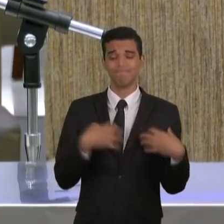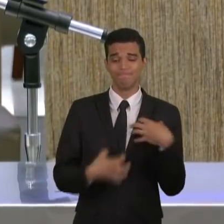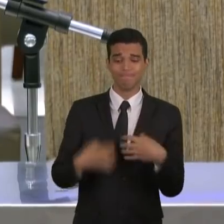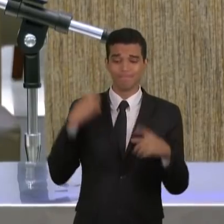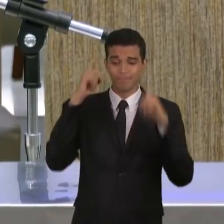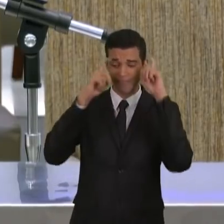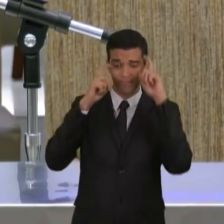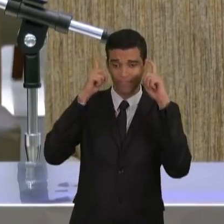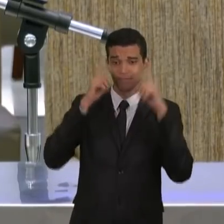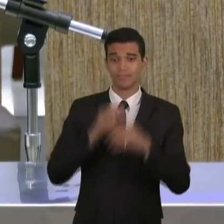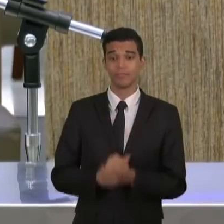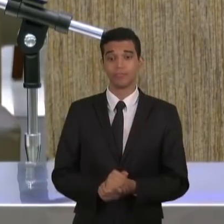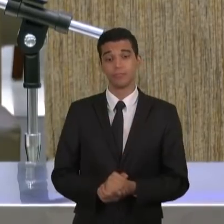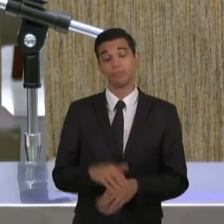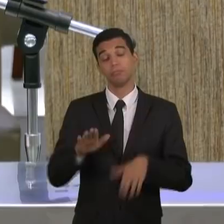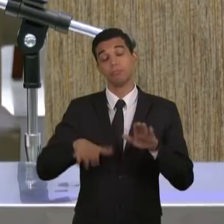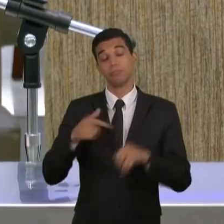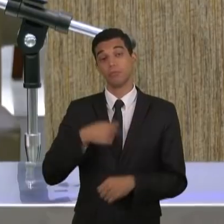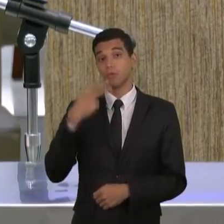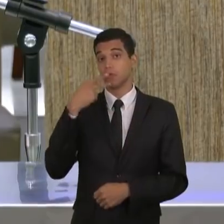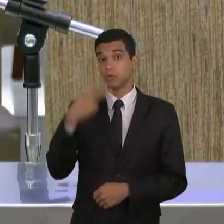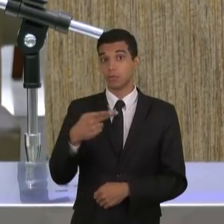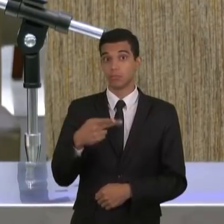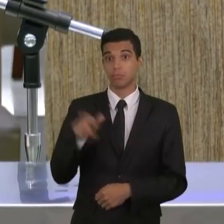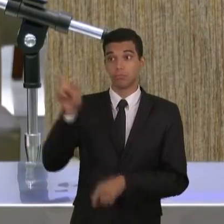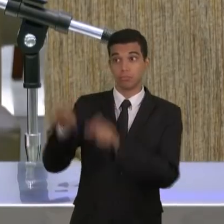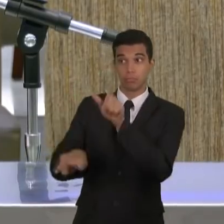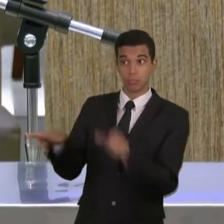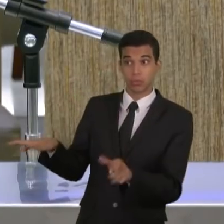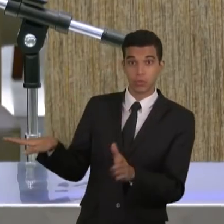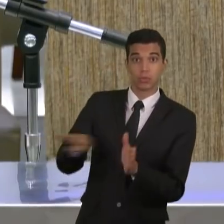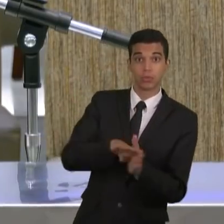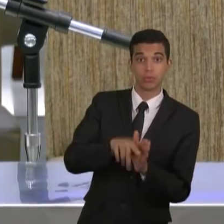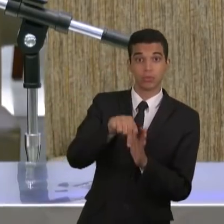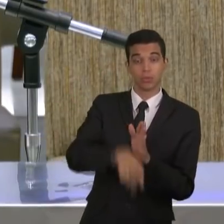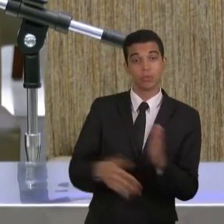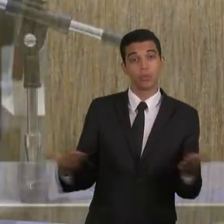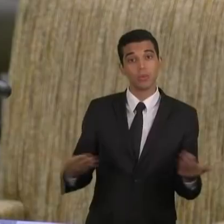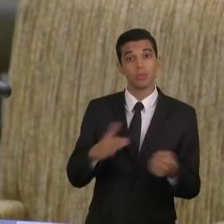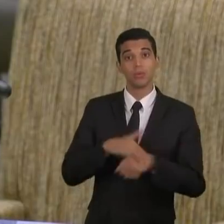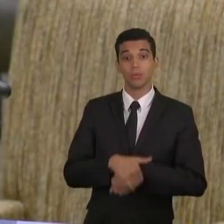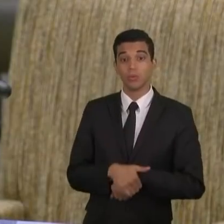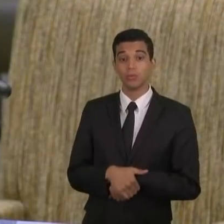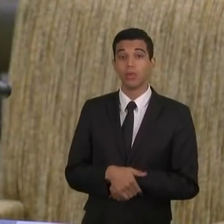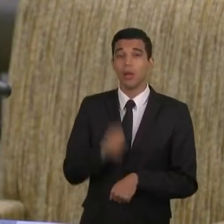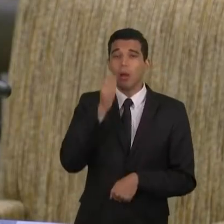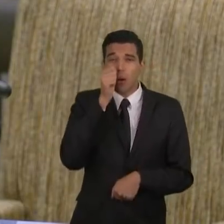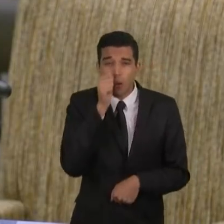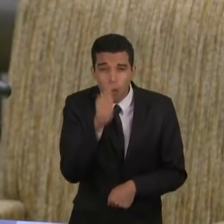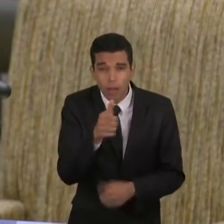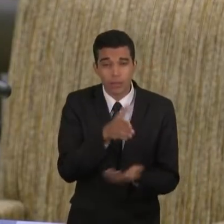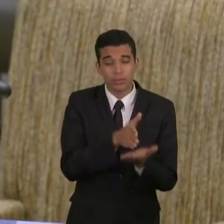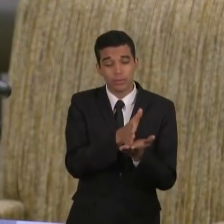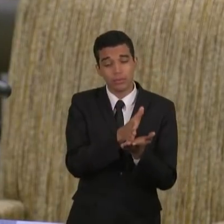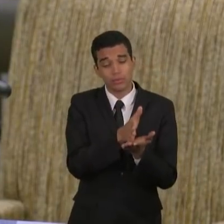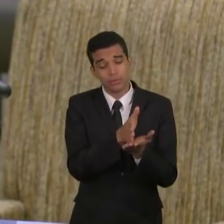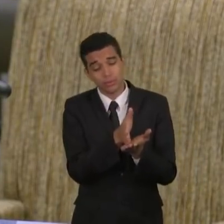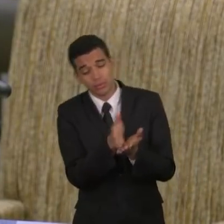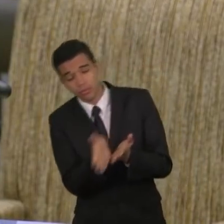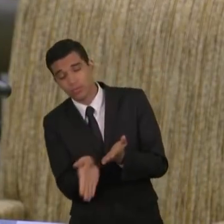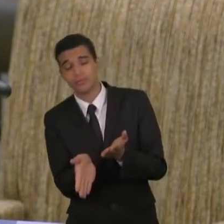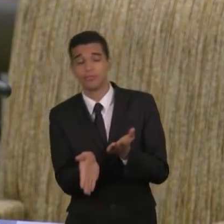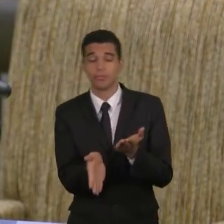quem sabe eu estou ministrando para a vida que chegar aqui esta noite à beira de um colapso espiritual psicológico